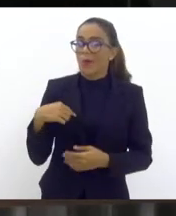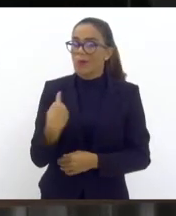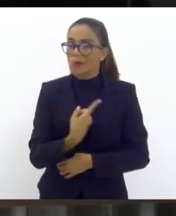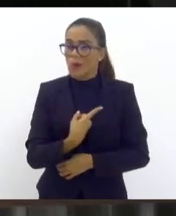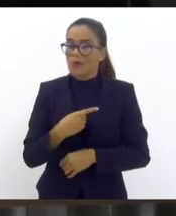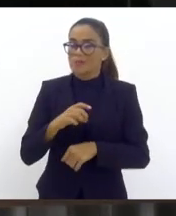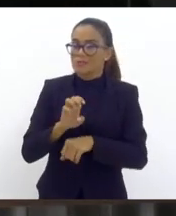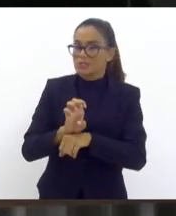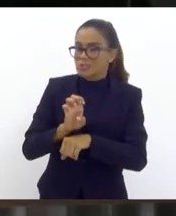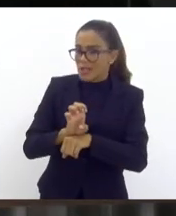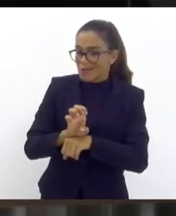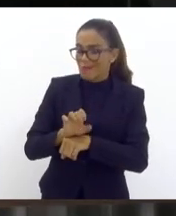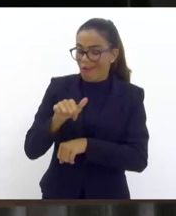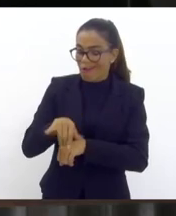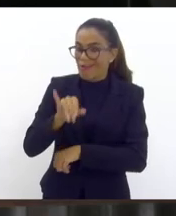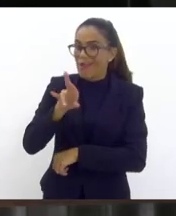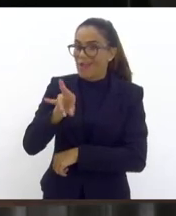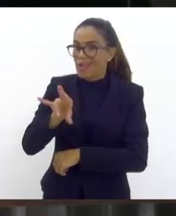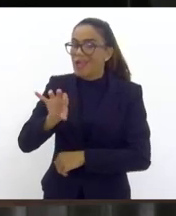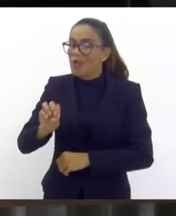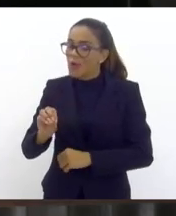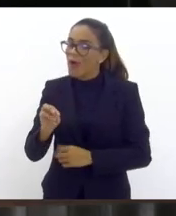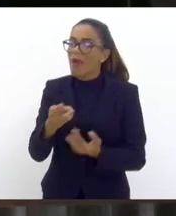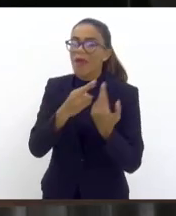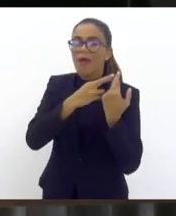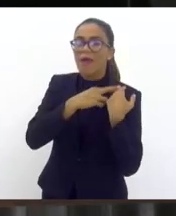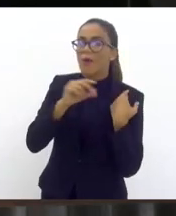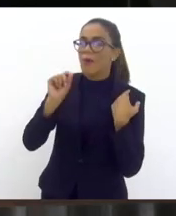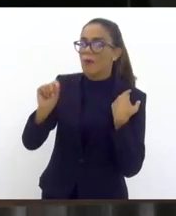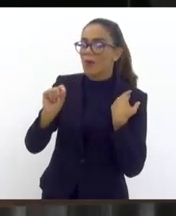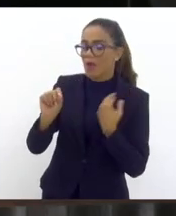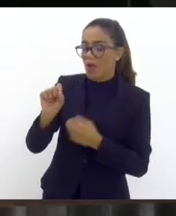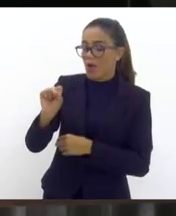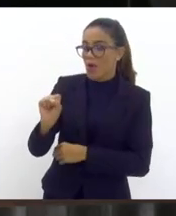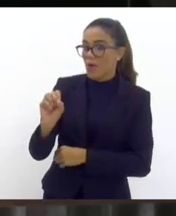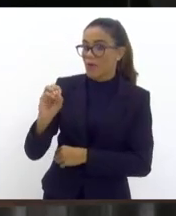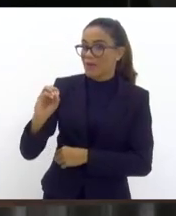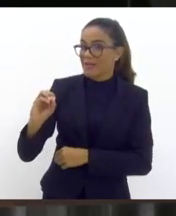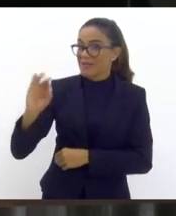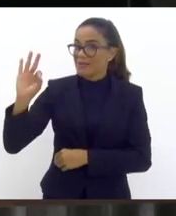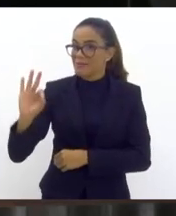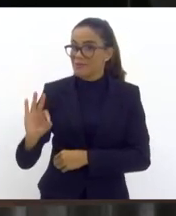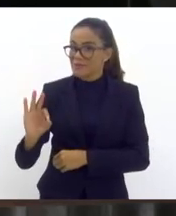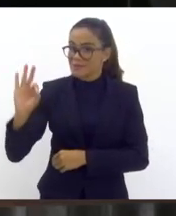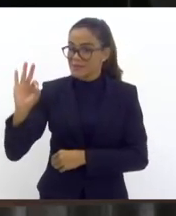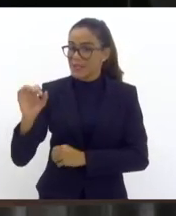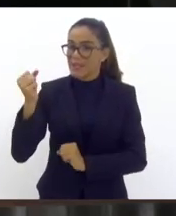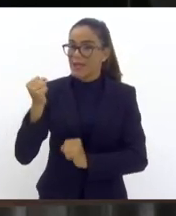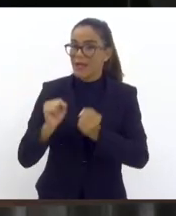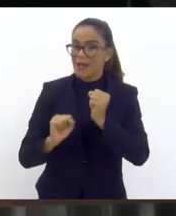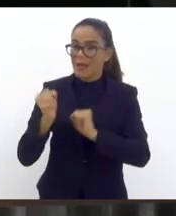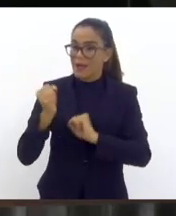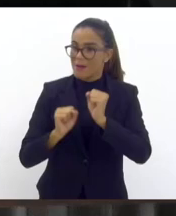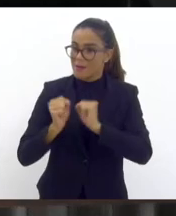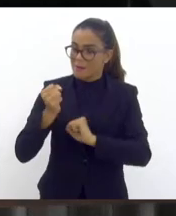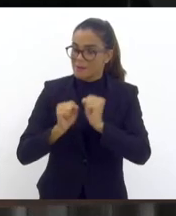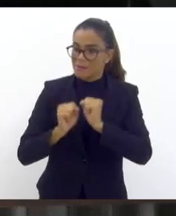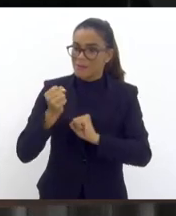estado é responsável por 80 por cento desta produção